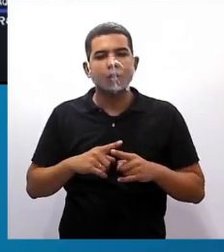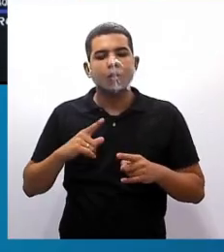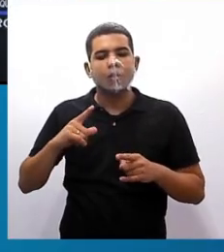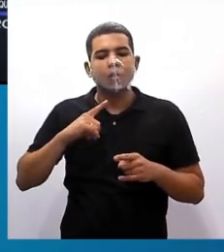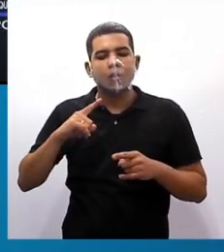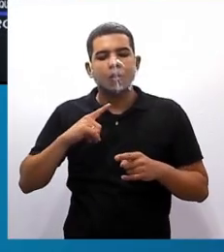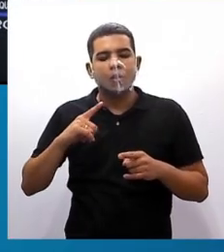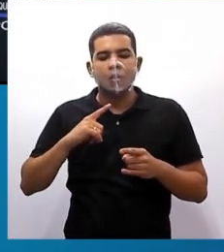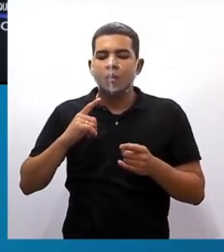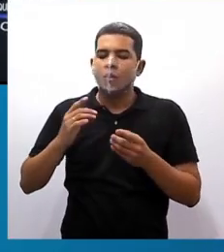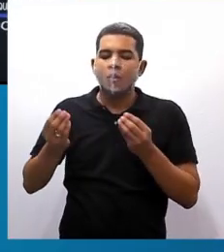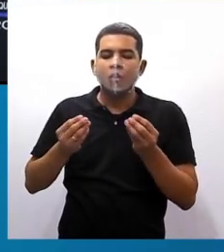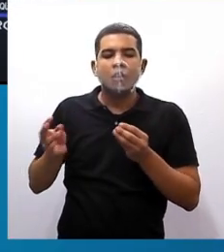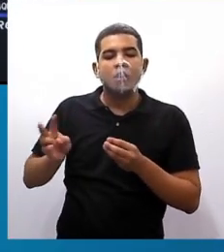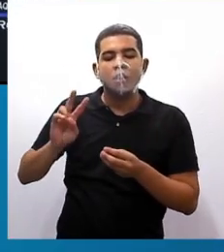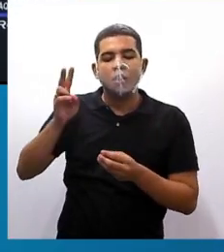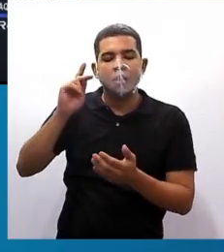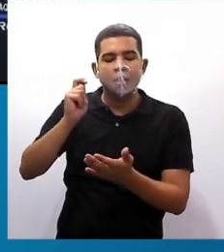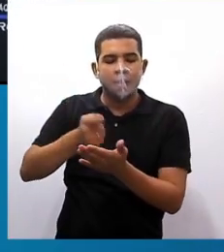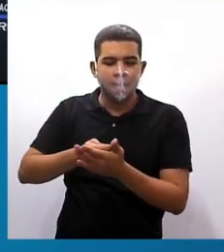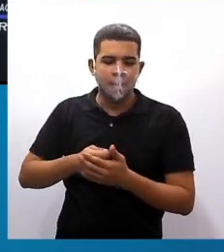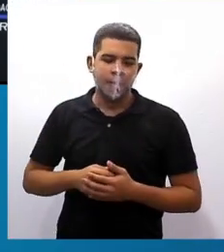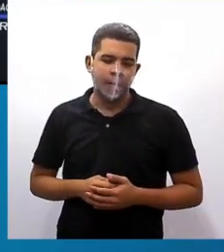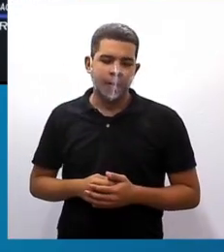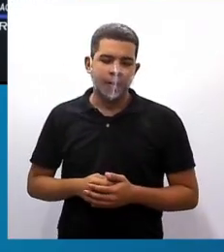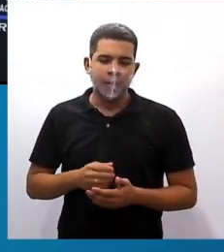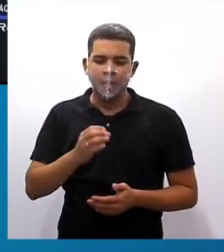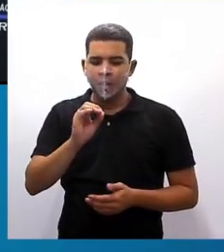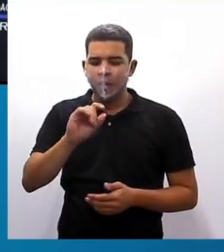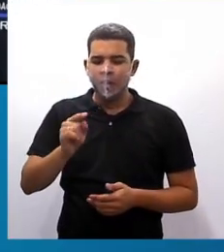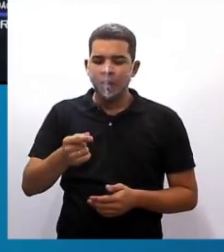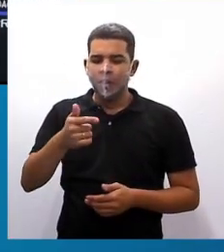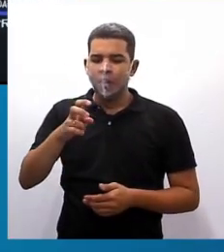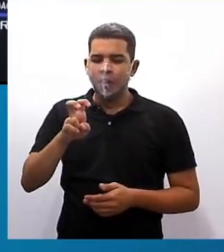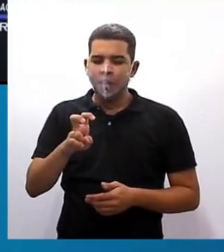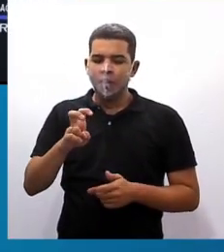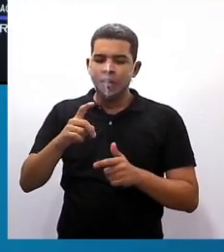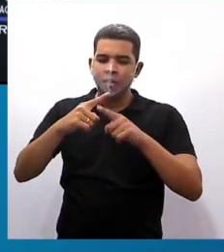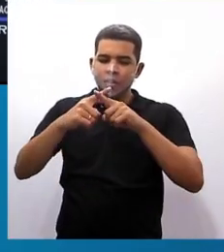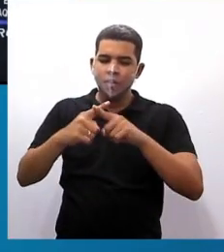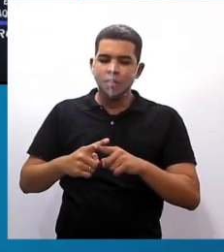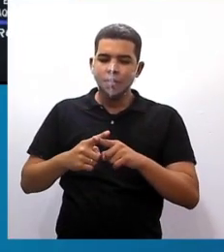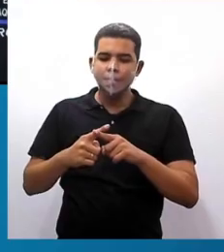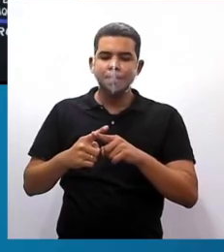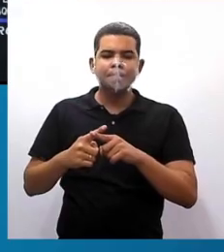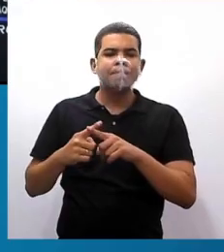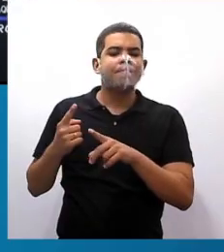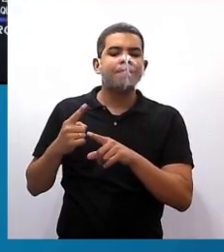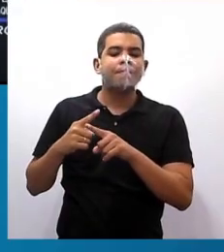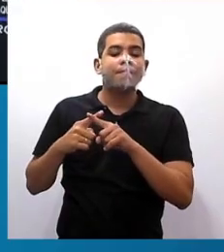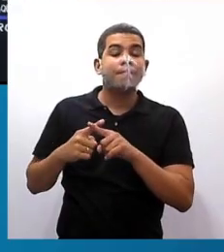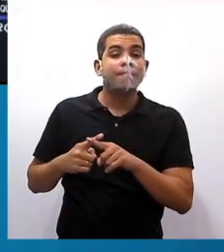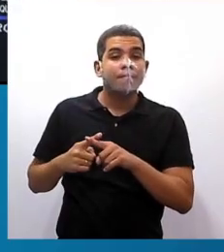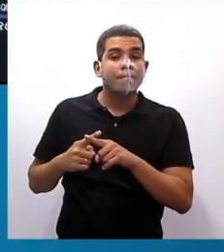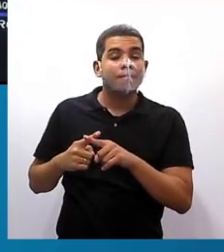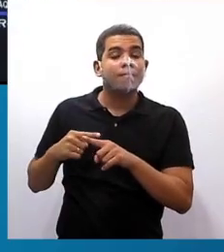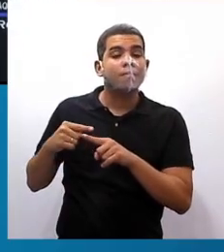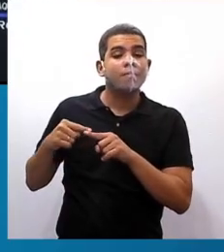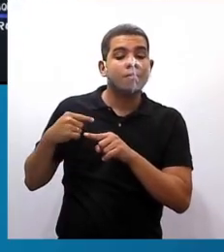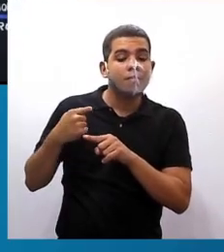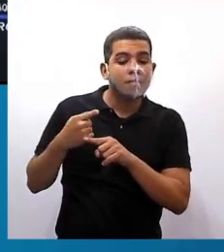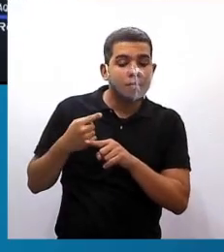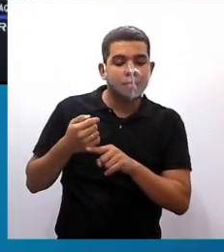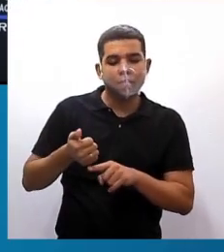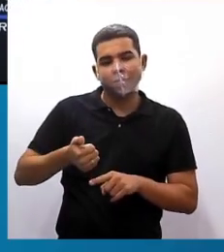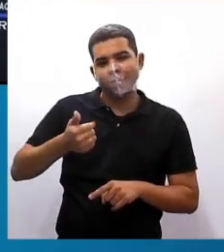valor pago final. Então, ó, 0,25 vezes quanto? Beleza, isso aí.